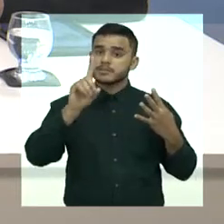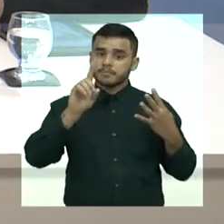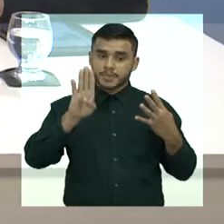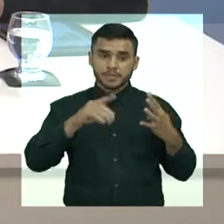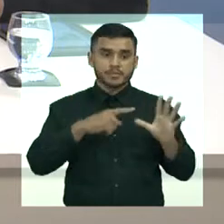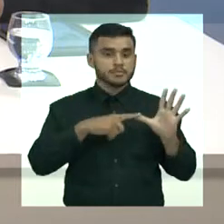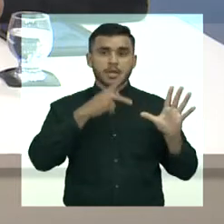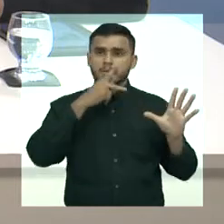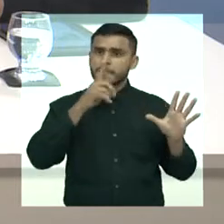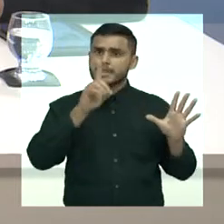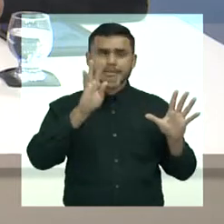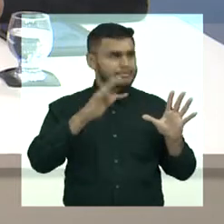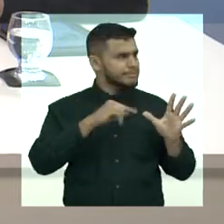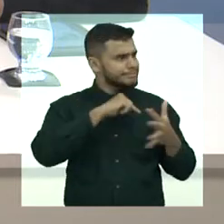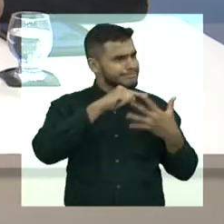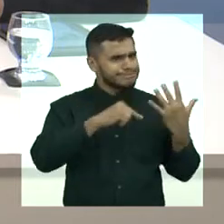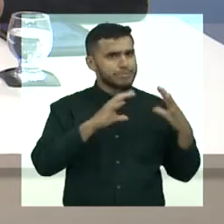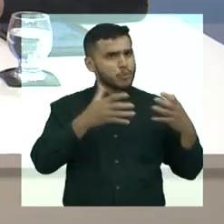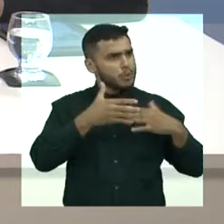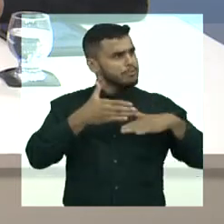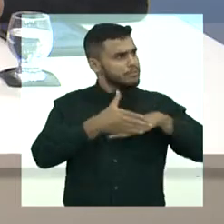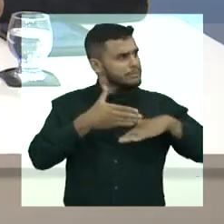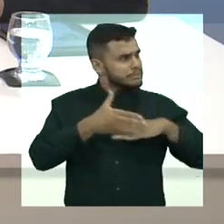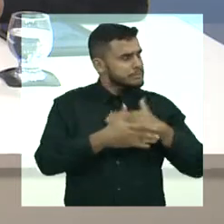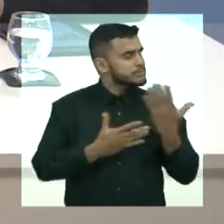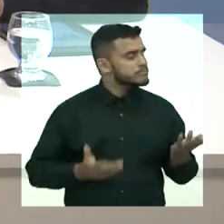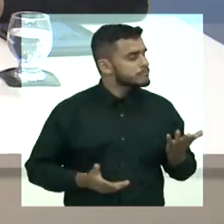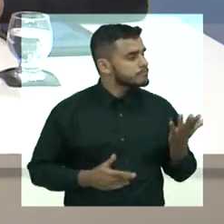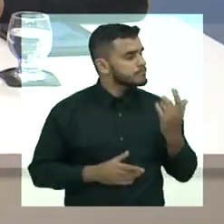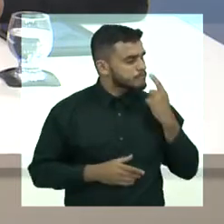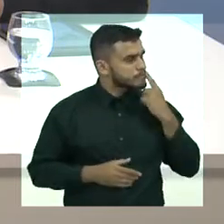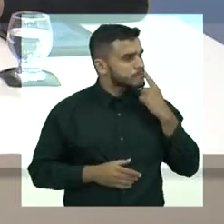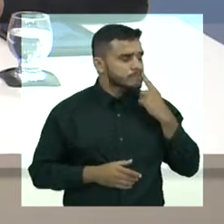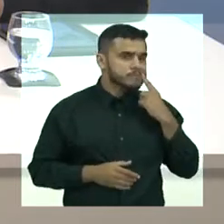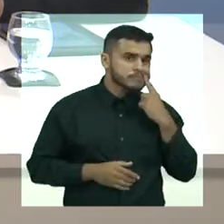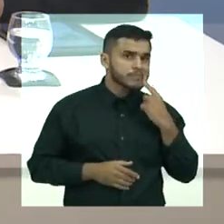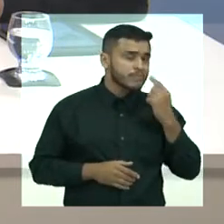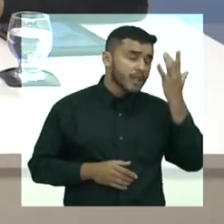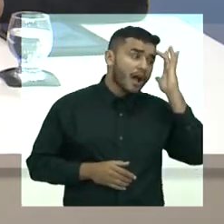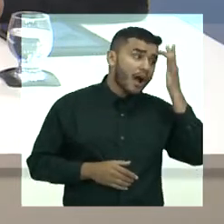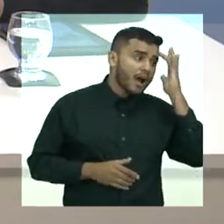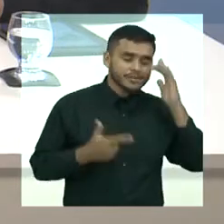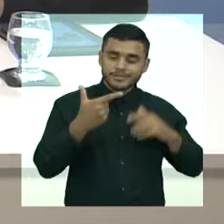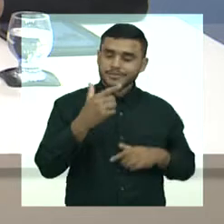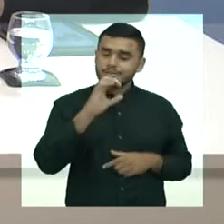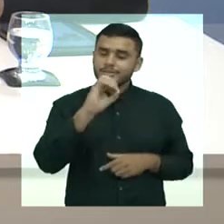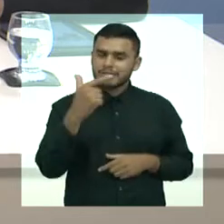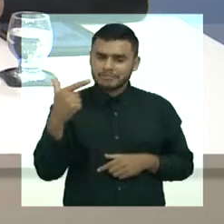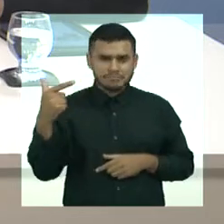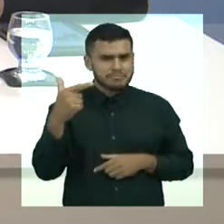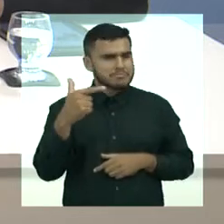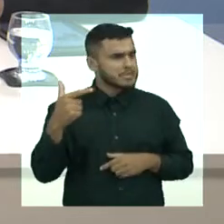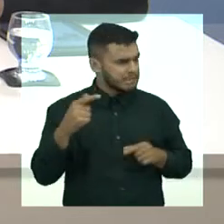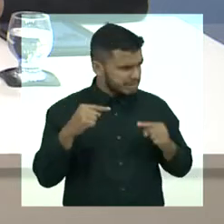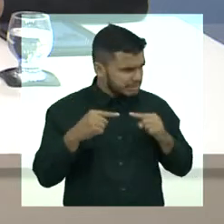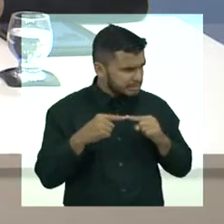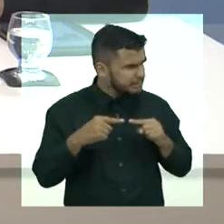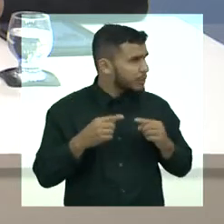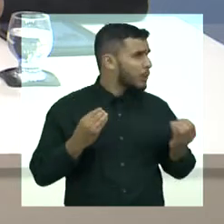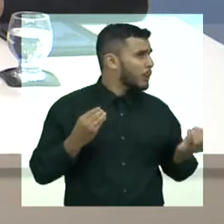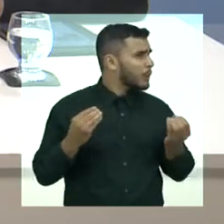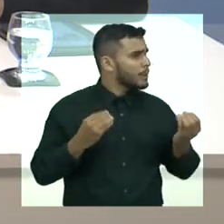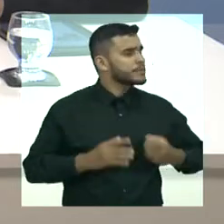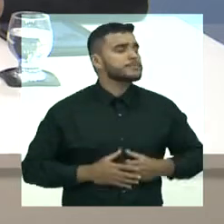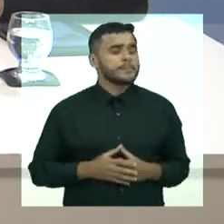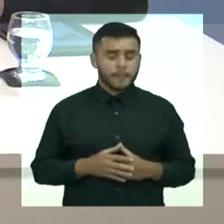peso, atores importantes participando. Né? O que projeta esta reunião, este